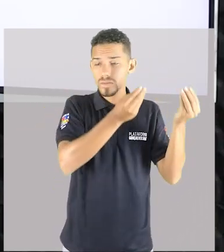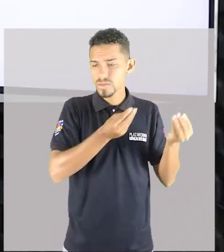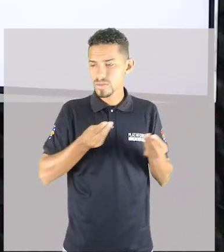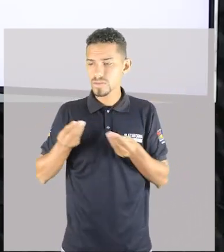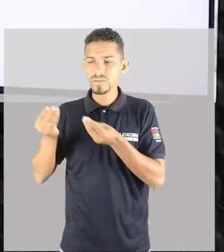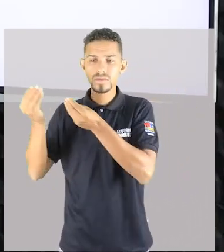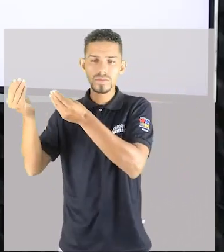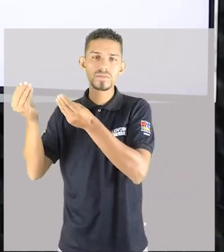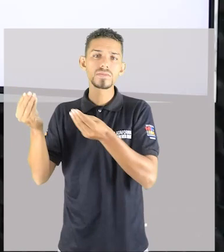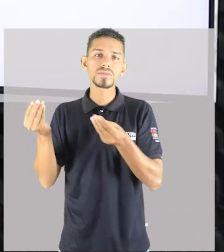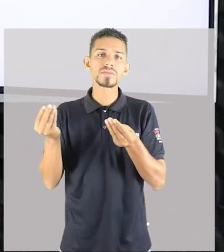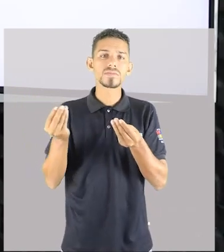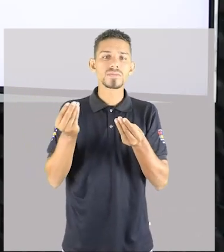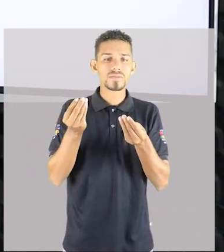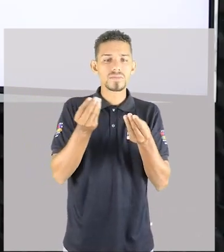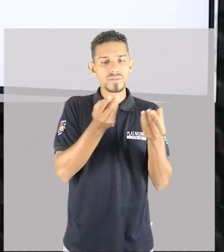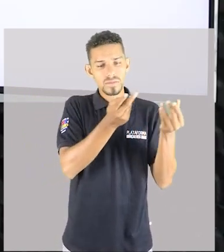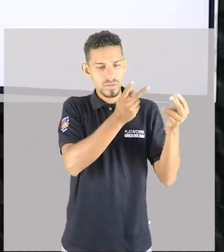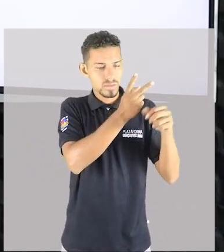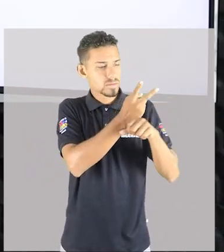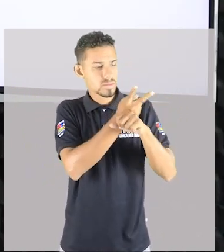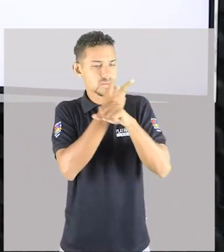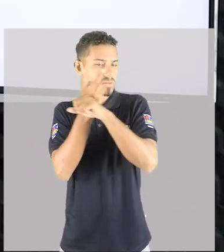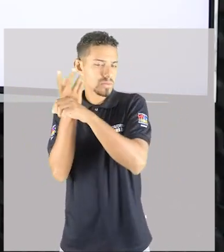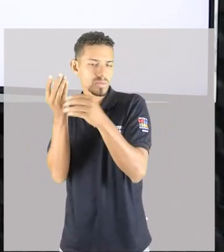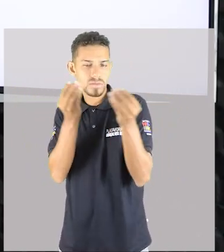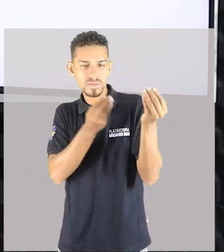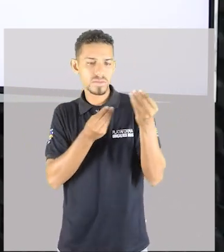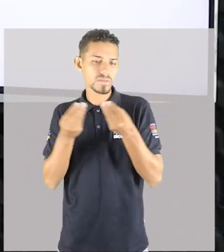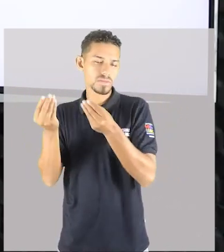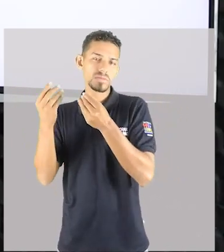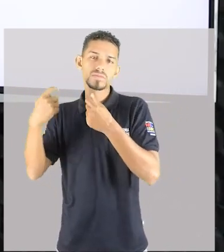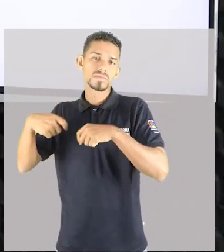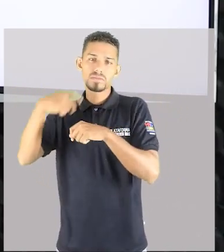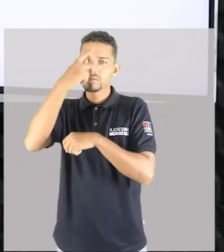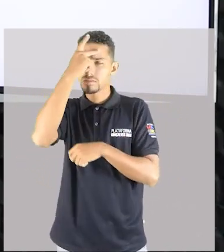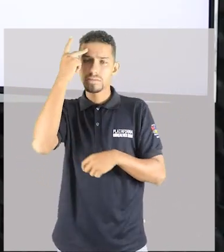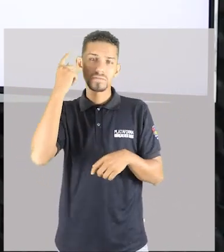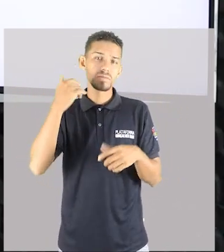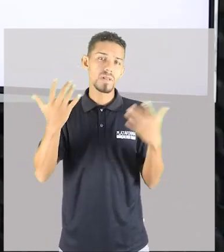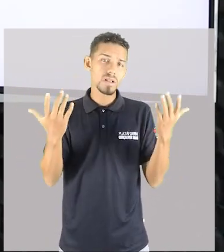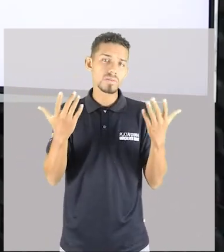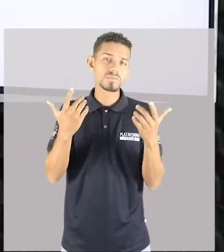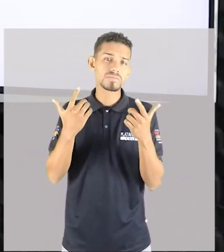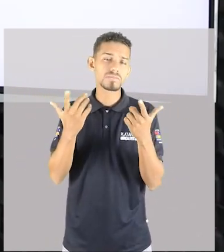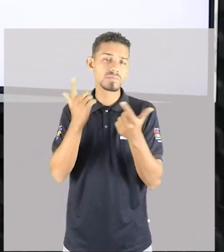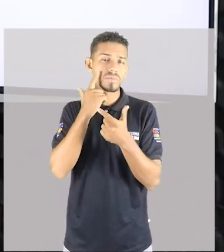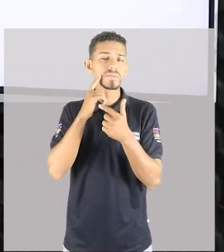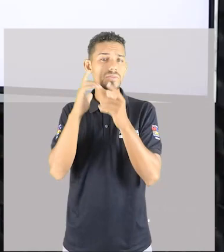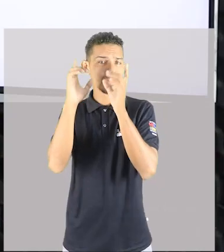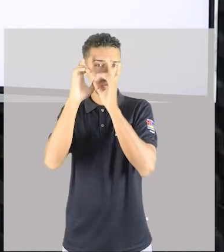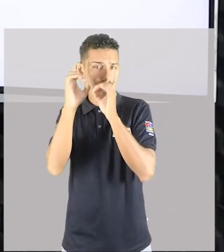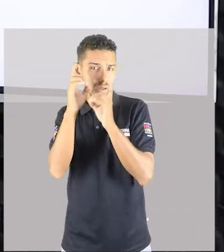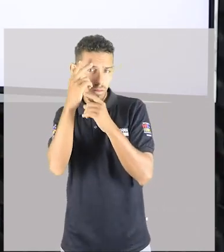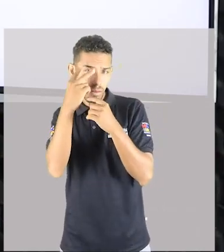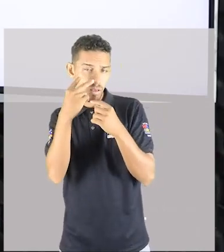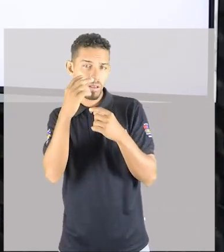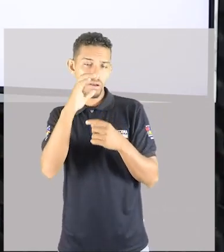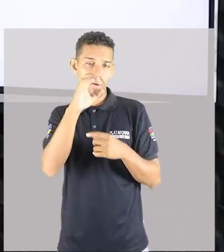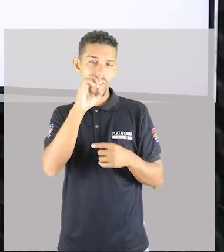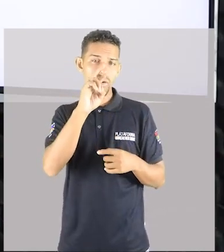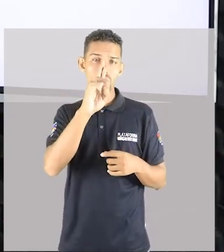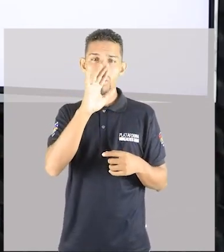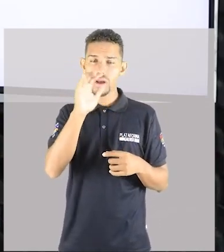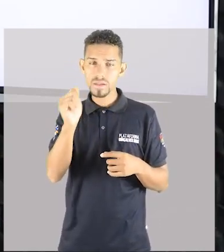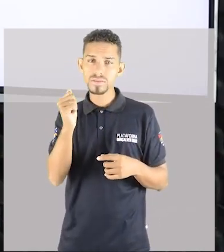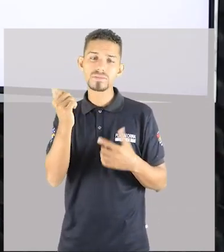do olho, que é retirada e colada em quem precisa, quem tem algum defeito da visão, quem teve algum problema sério de córnea, pode